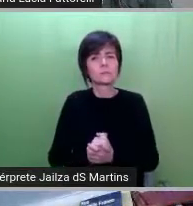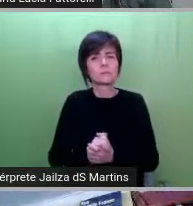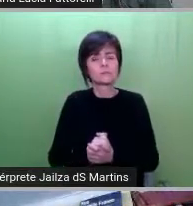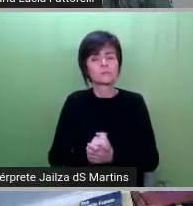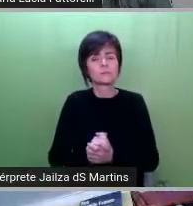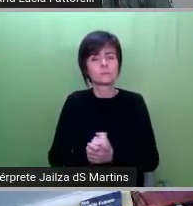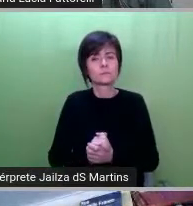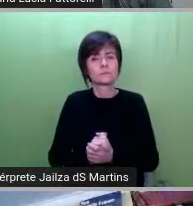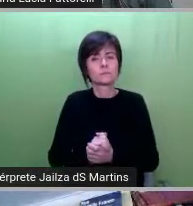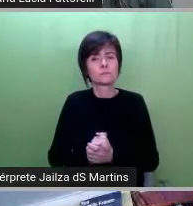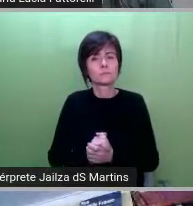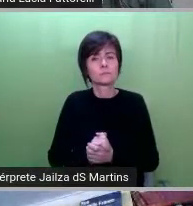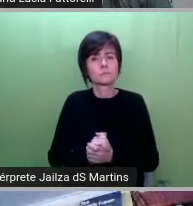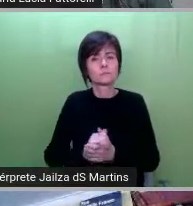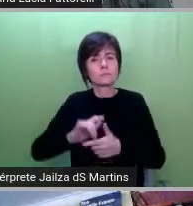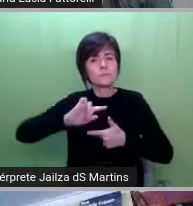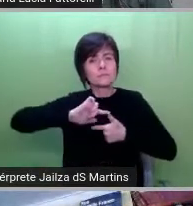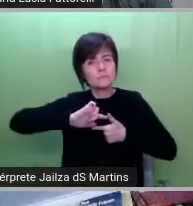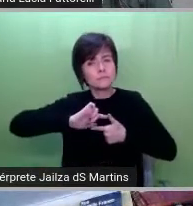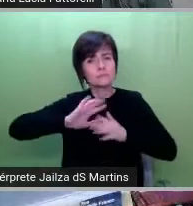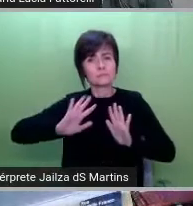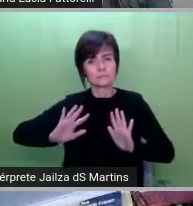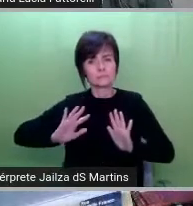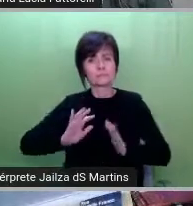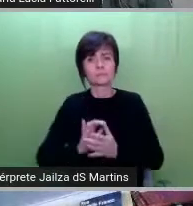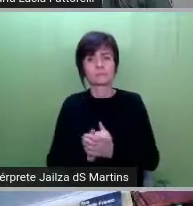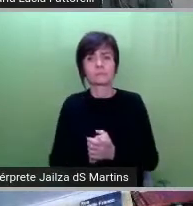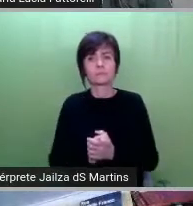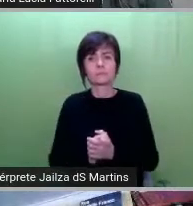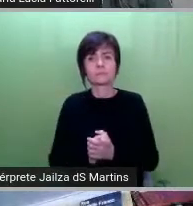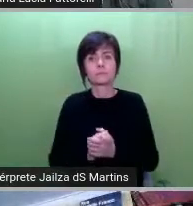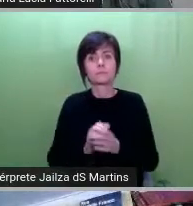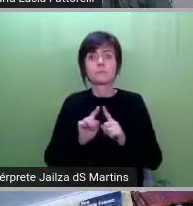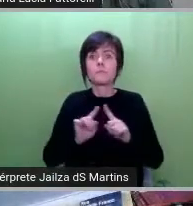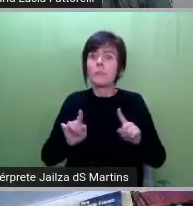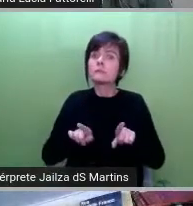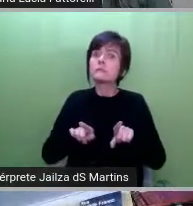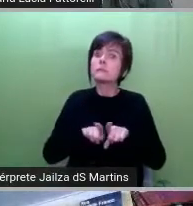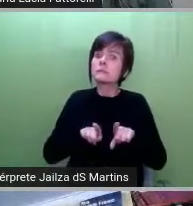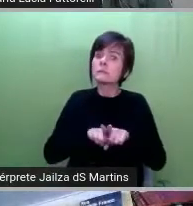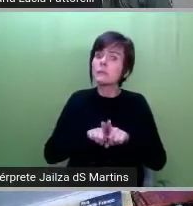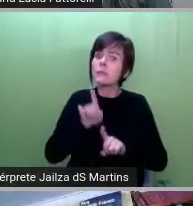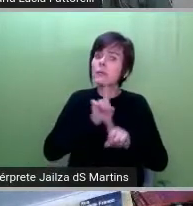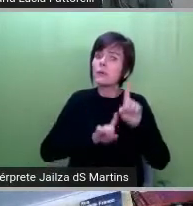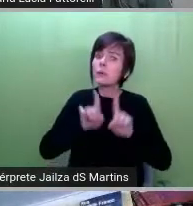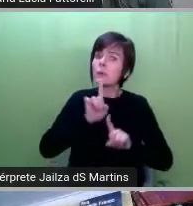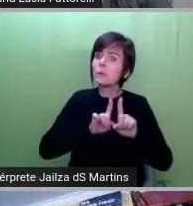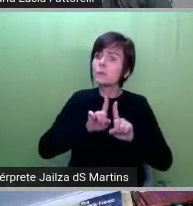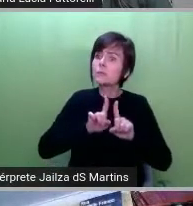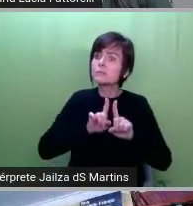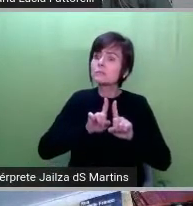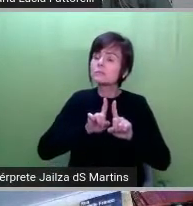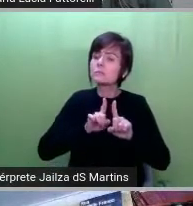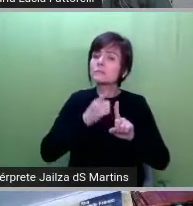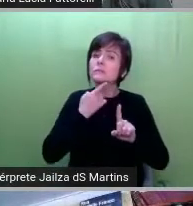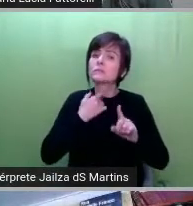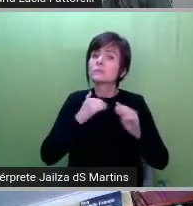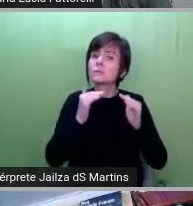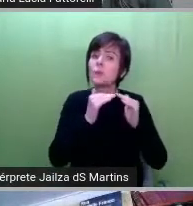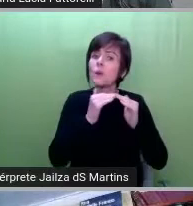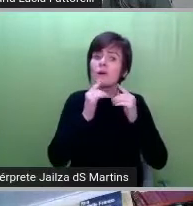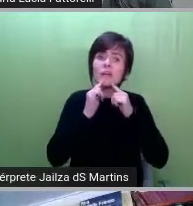são heterodoxos, mas dentro disso, ortodoxos criticaram essa teoria. Um deles é o Paul